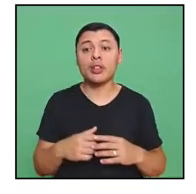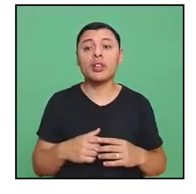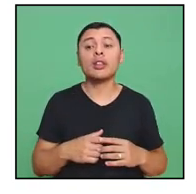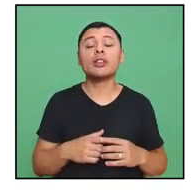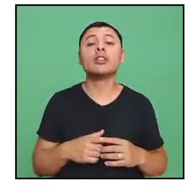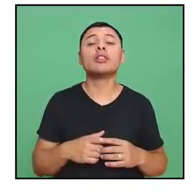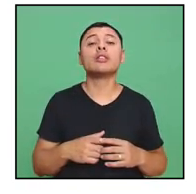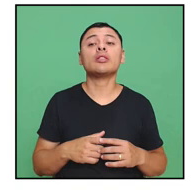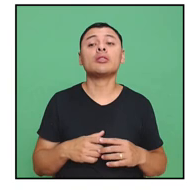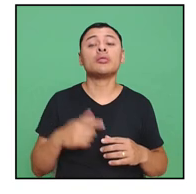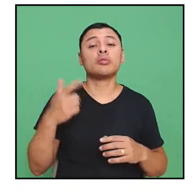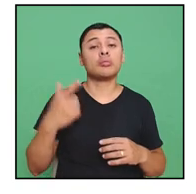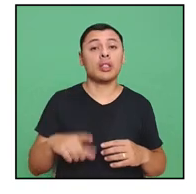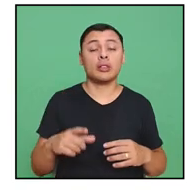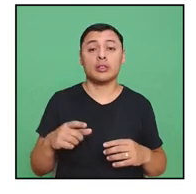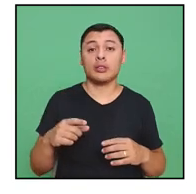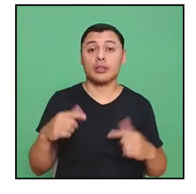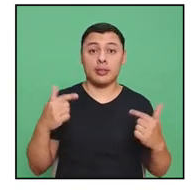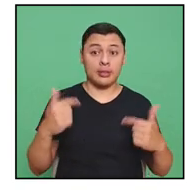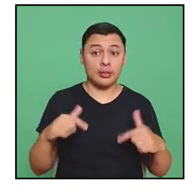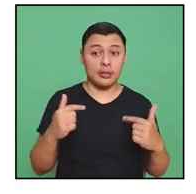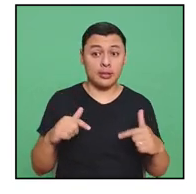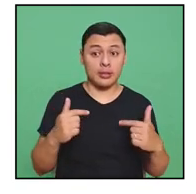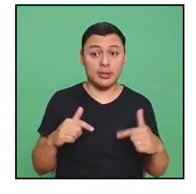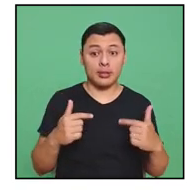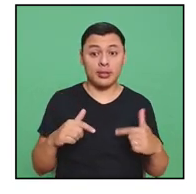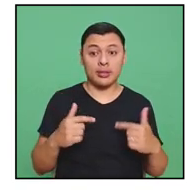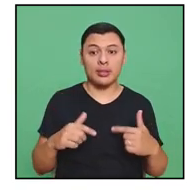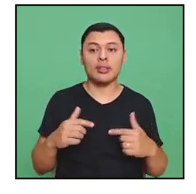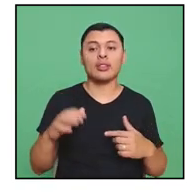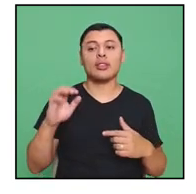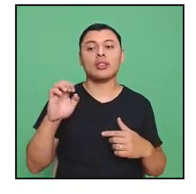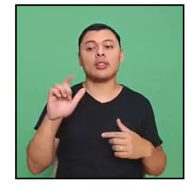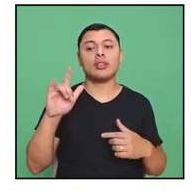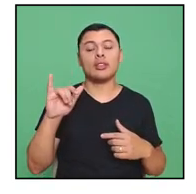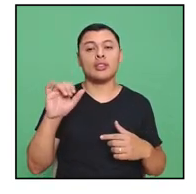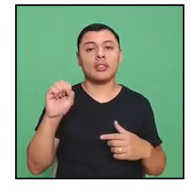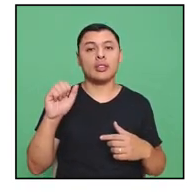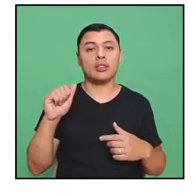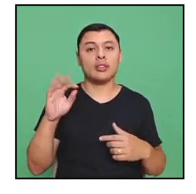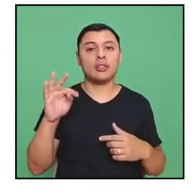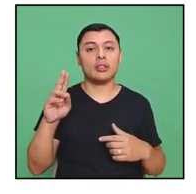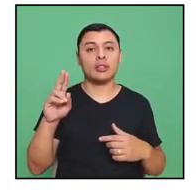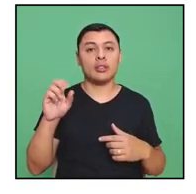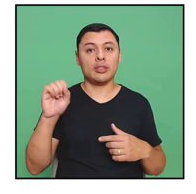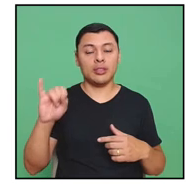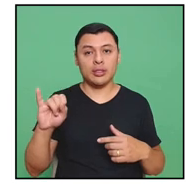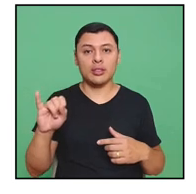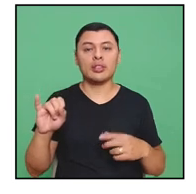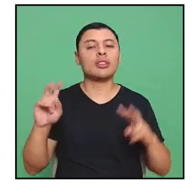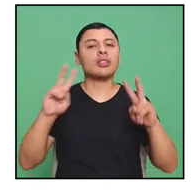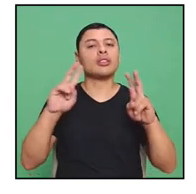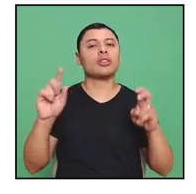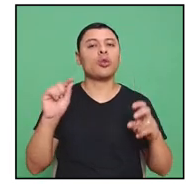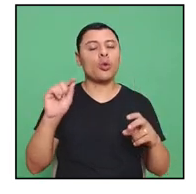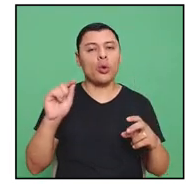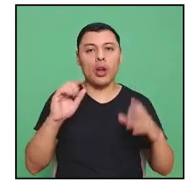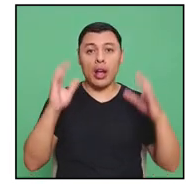Passando então para o trabalho do Elias Artusi, tá na exposição, que é o Cabeça Oca, Espuma de Boneca, que